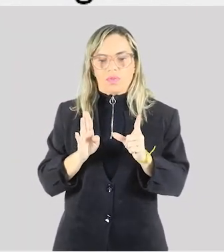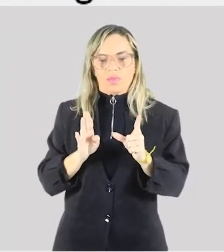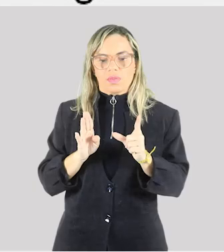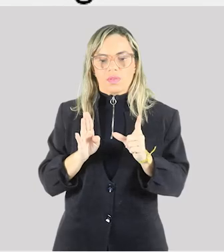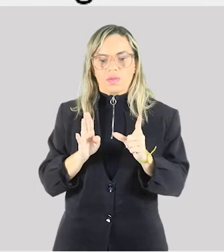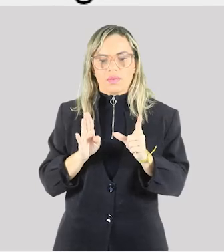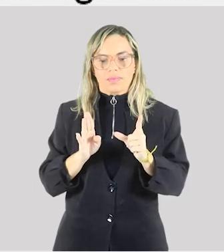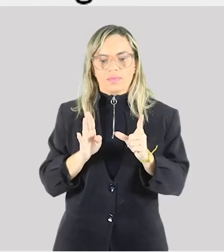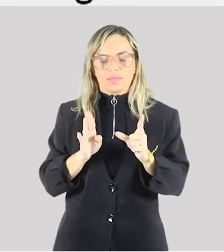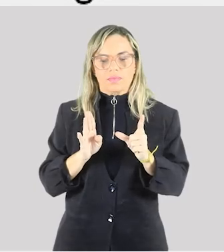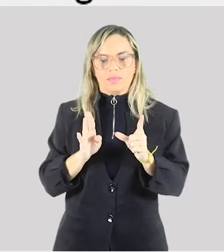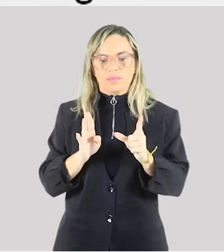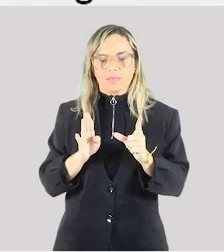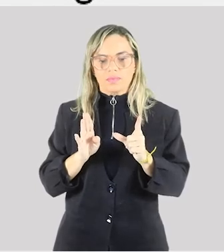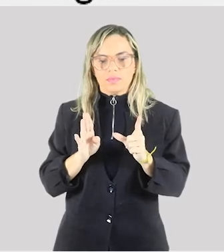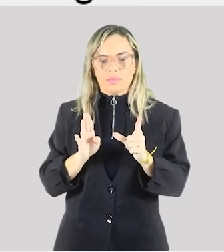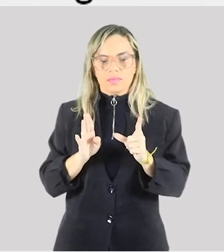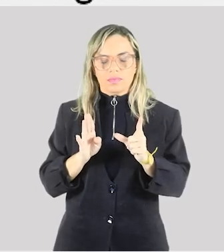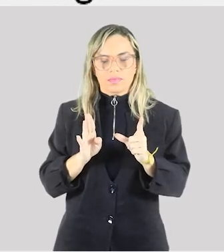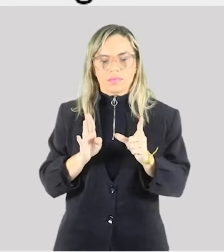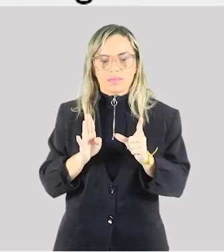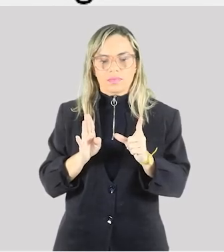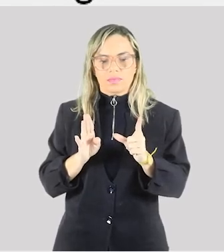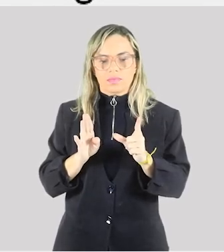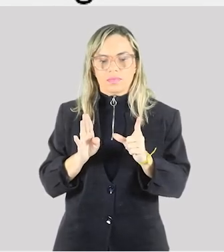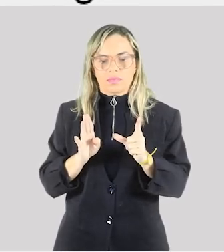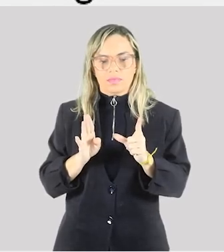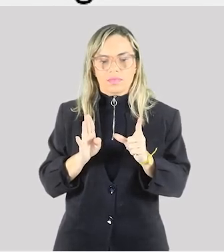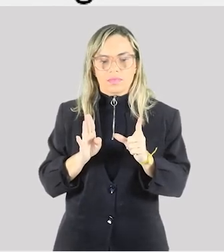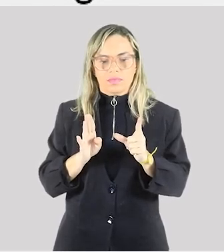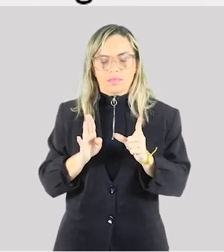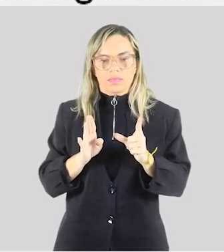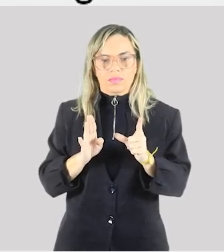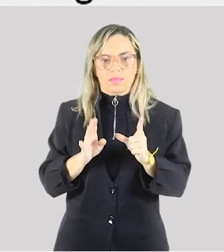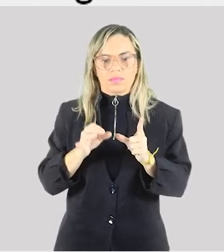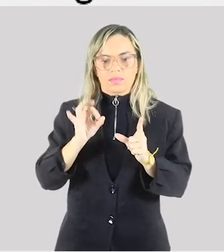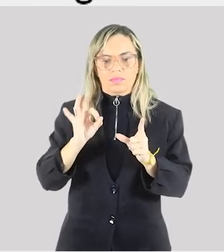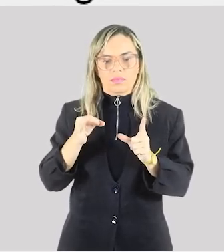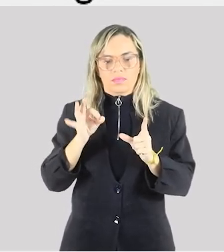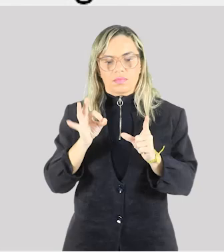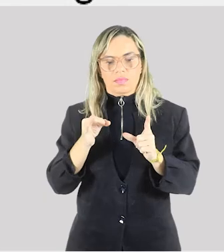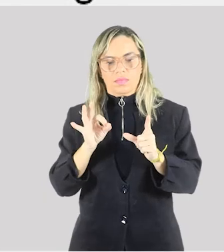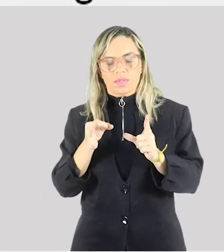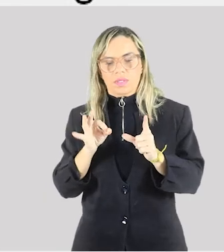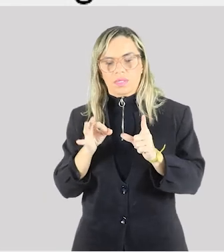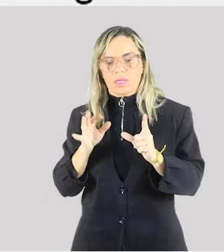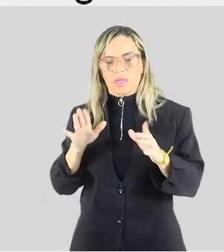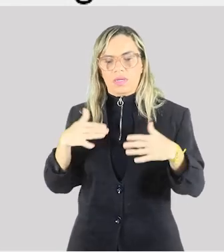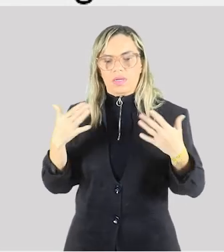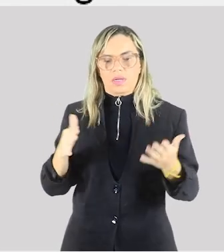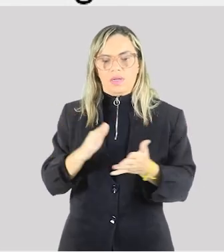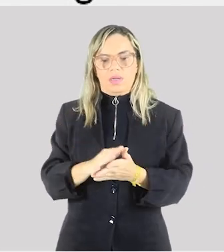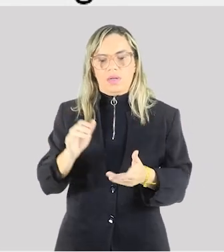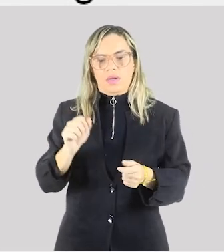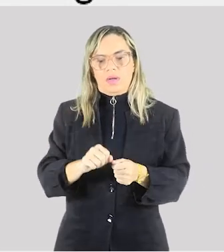mandato pré-determinado, é considerado um agente político, exatamente. O agente público que exerce